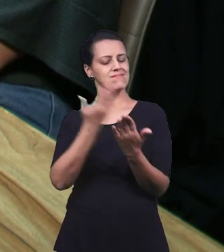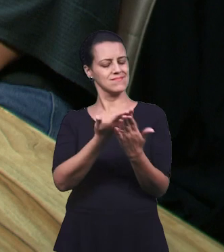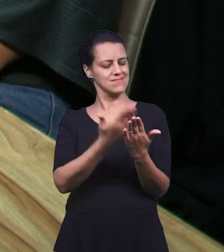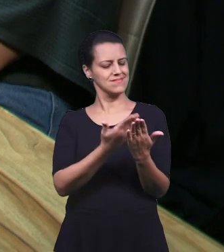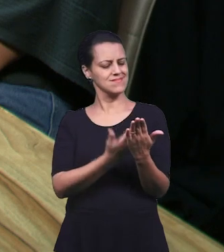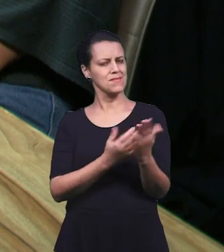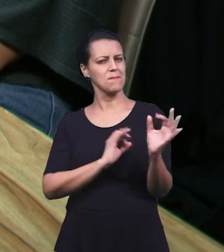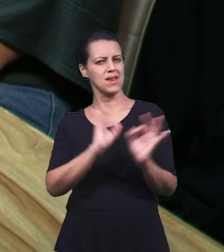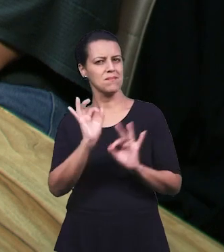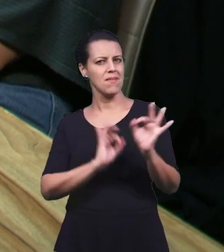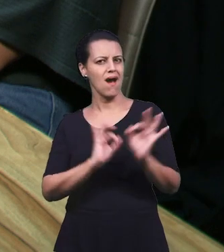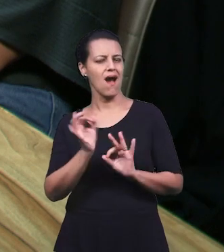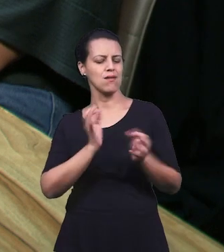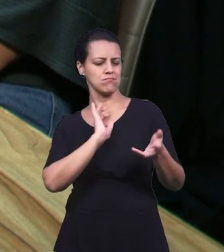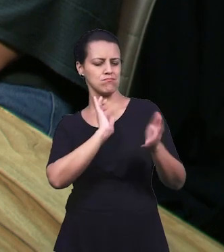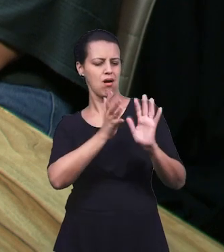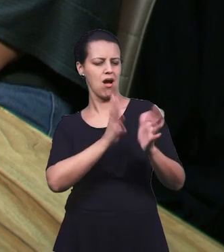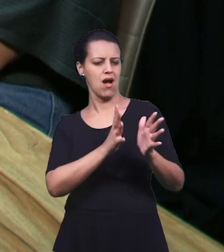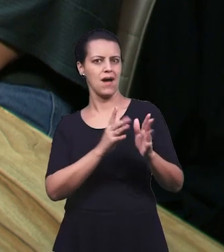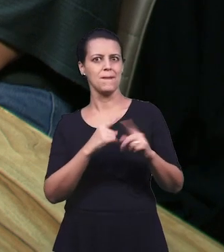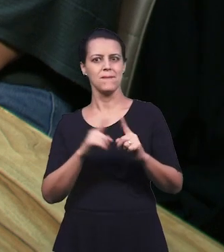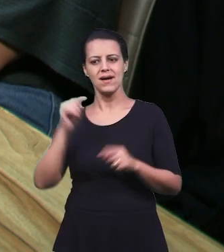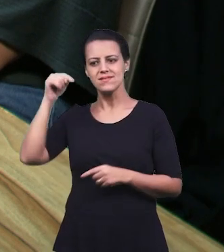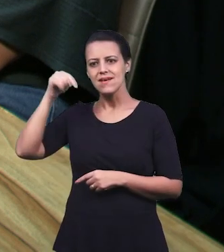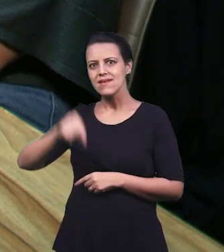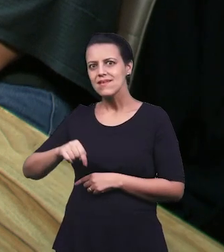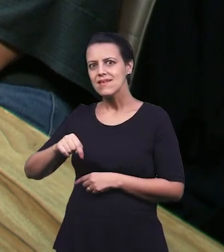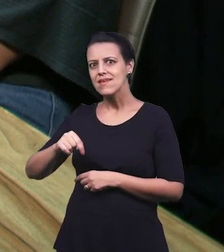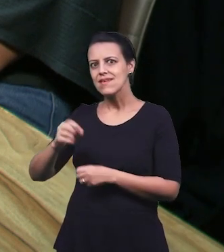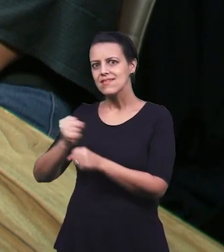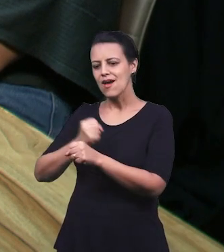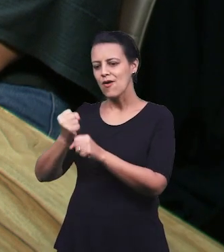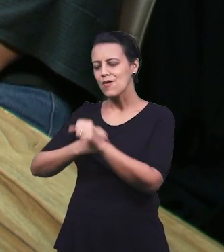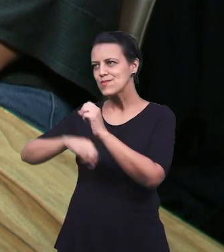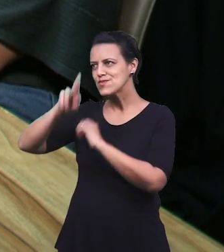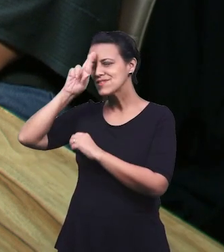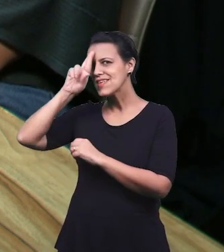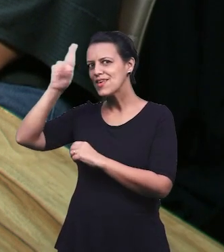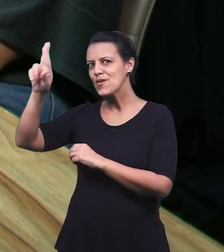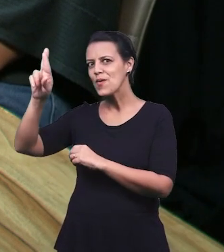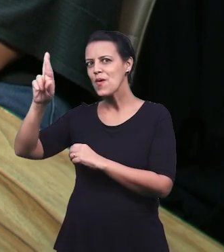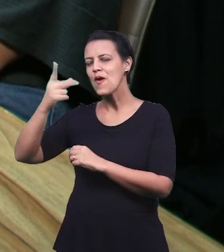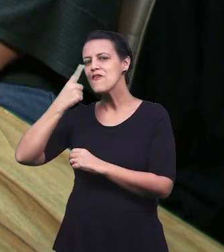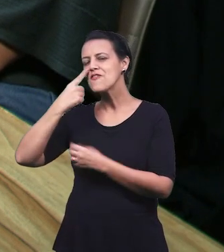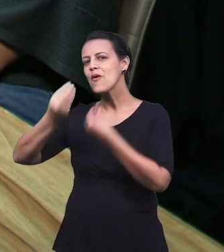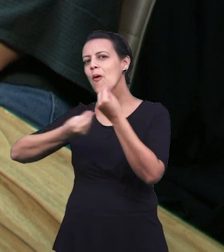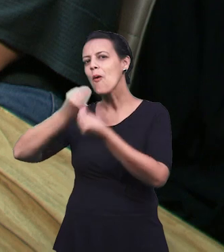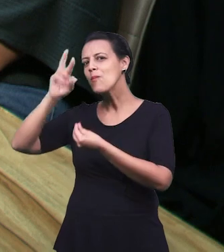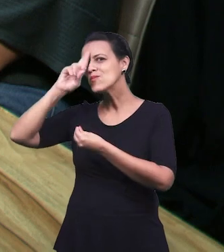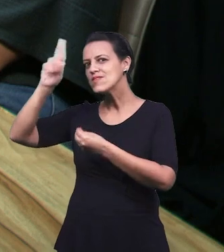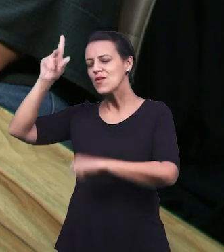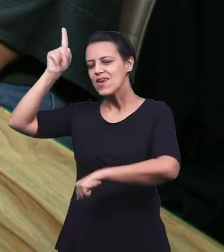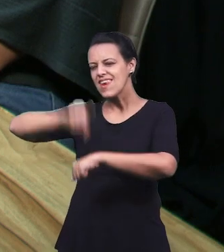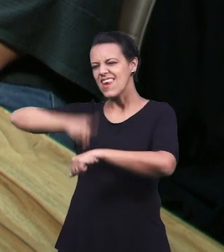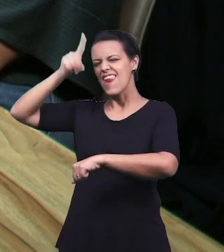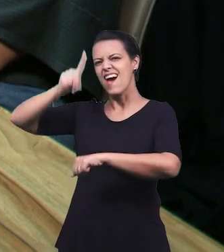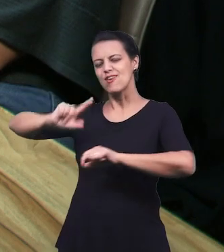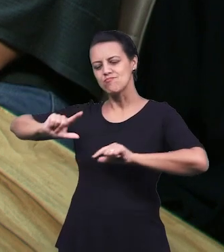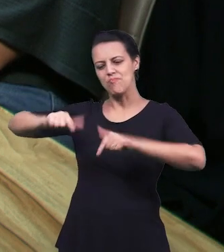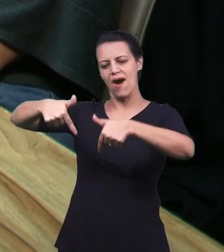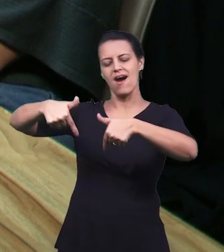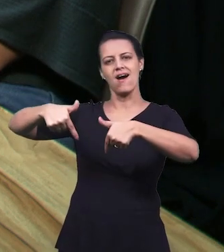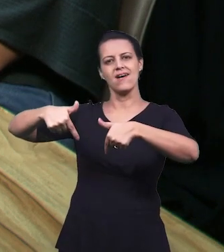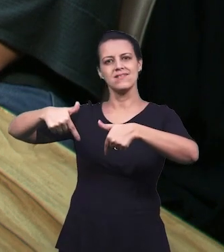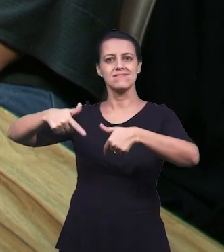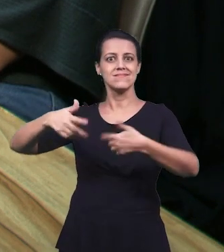Faz um preparo, né? faz um preparo, mas aqui na obra a gente vê o quanto o agir, porque é na hora o Senhor, no seminário